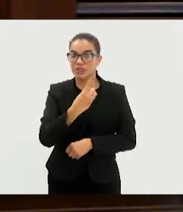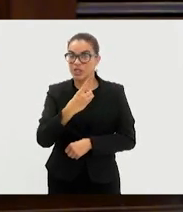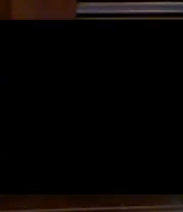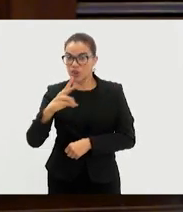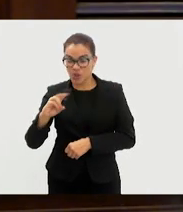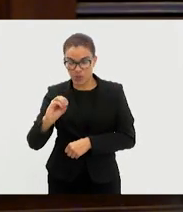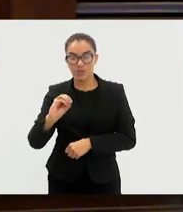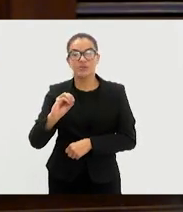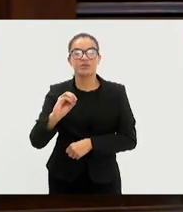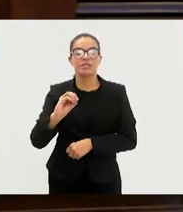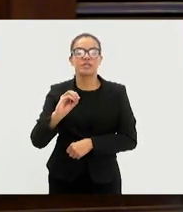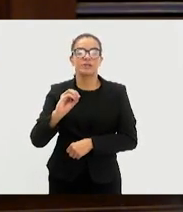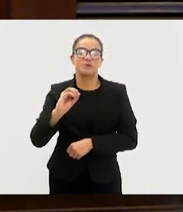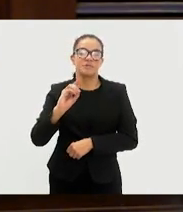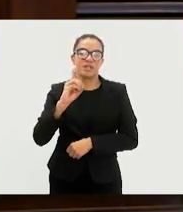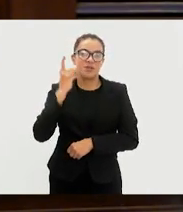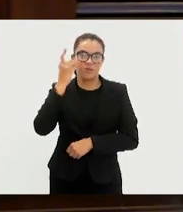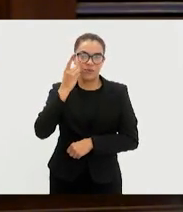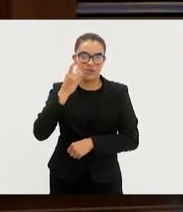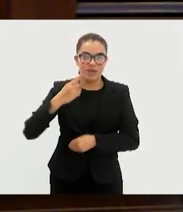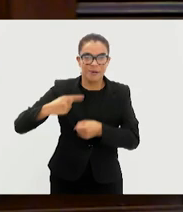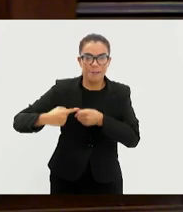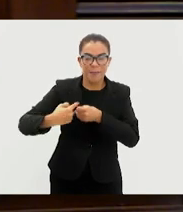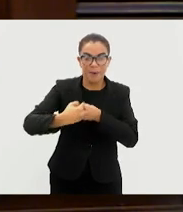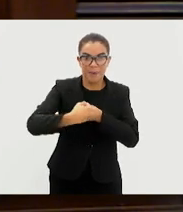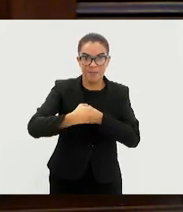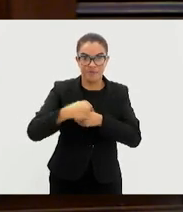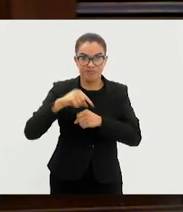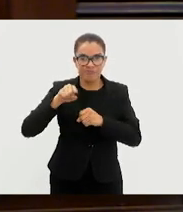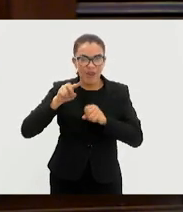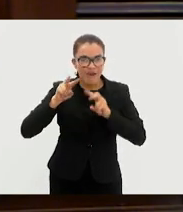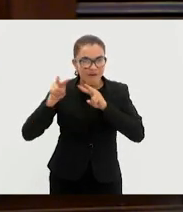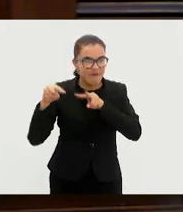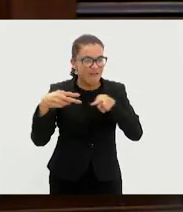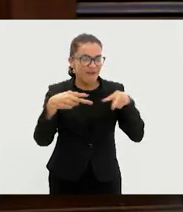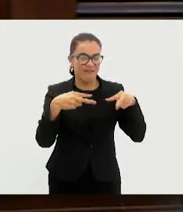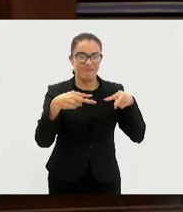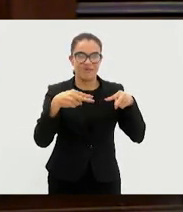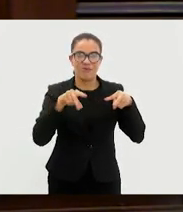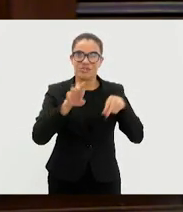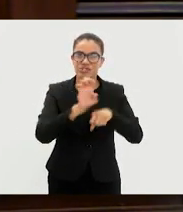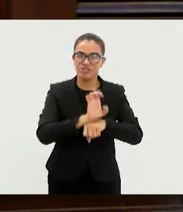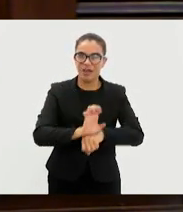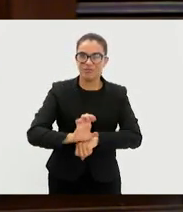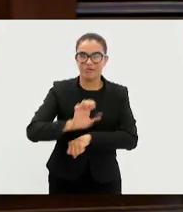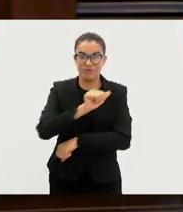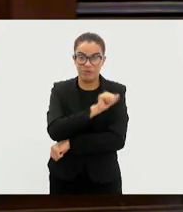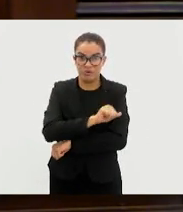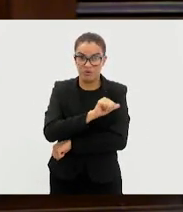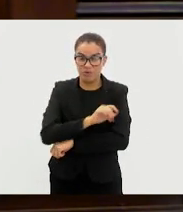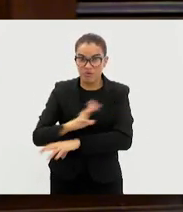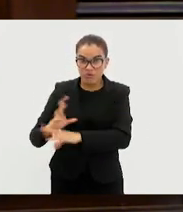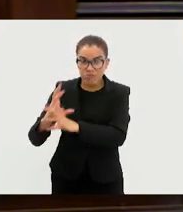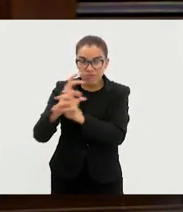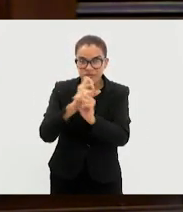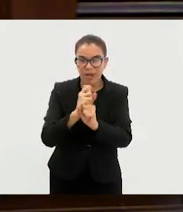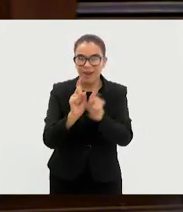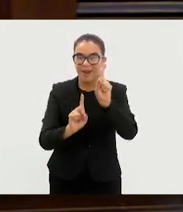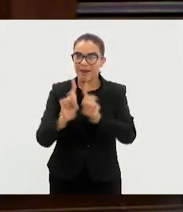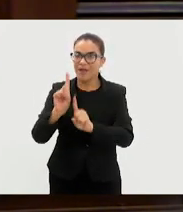deputadas distritais. Olhando para o nosso estado do Rio de Janeiro, os índices revelam